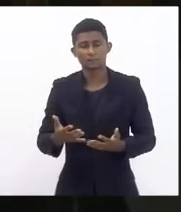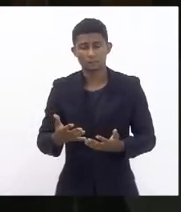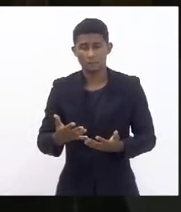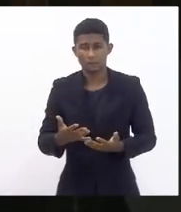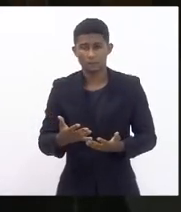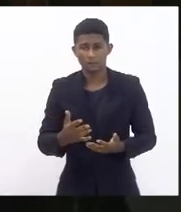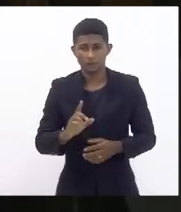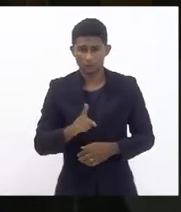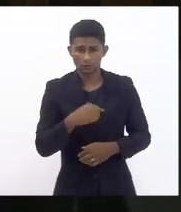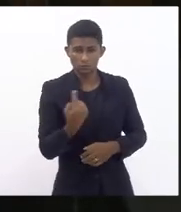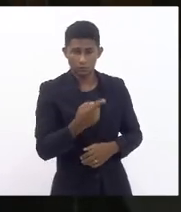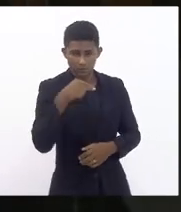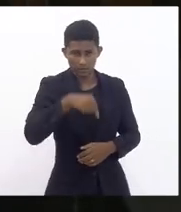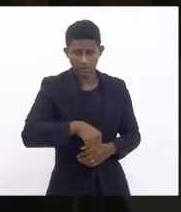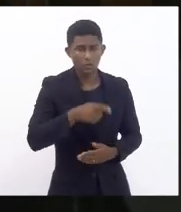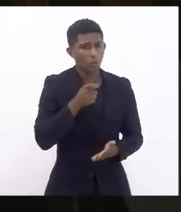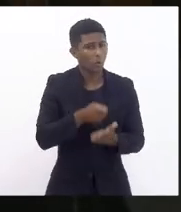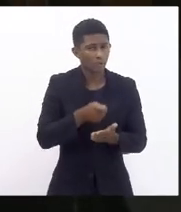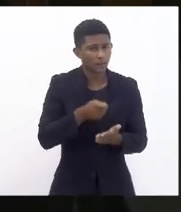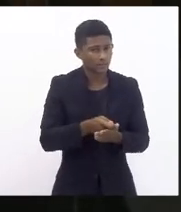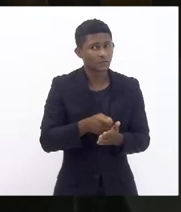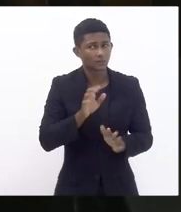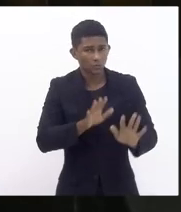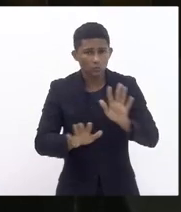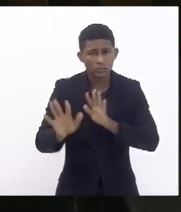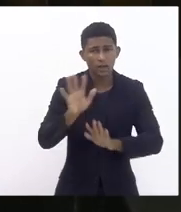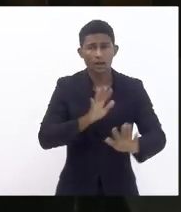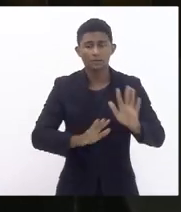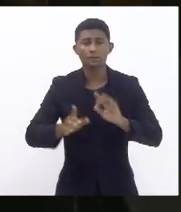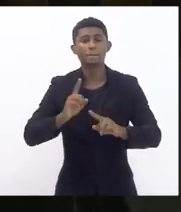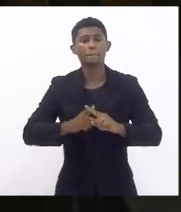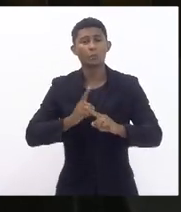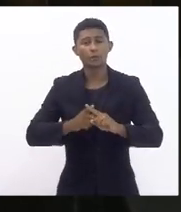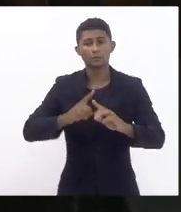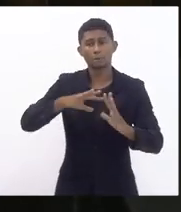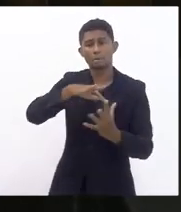seja melhor para essa ordem econômica mundial.